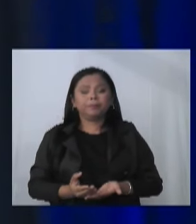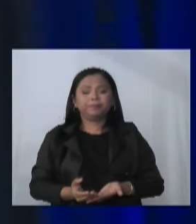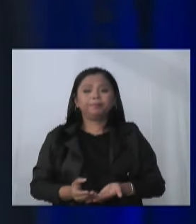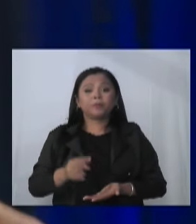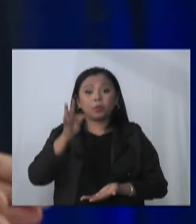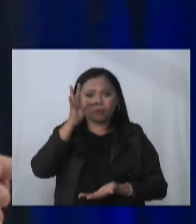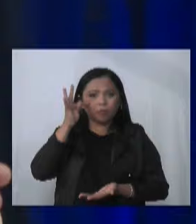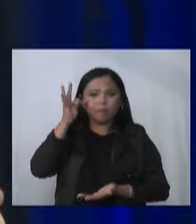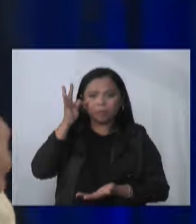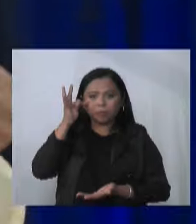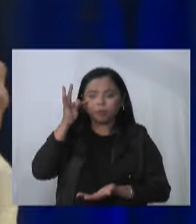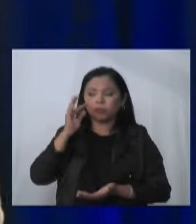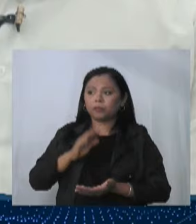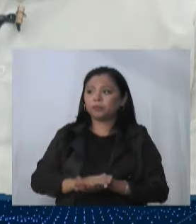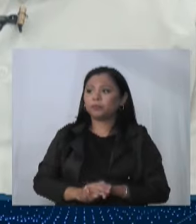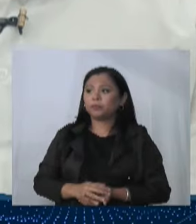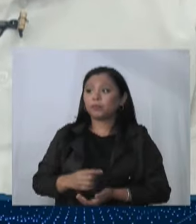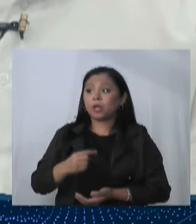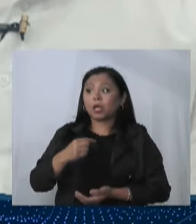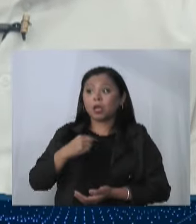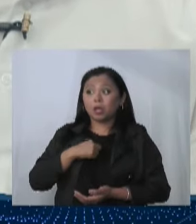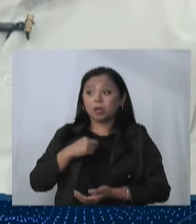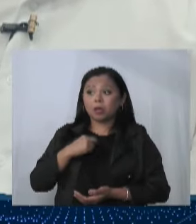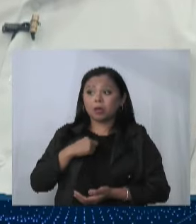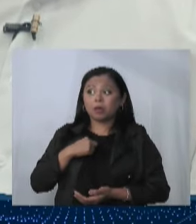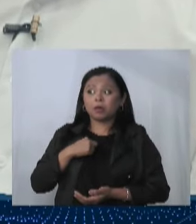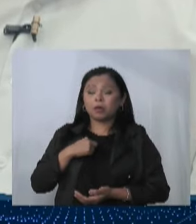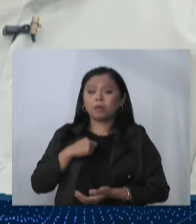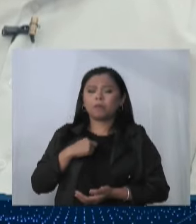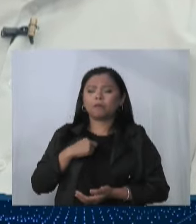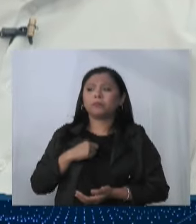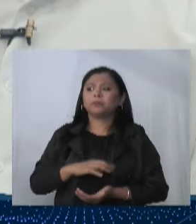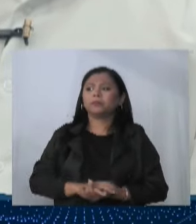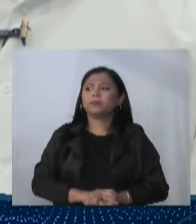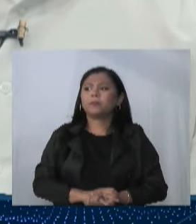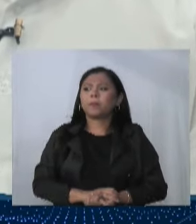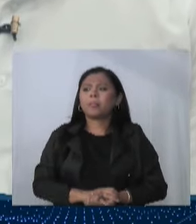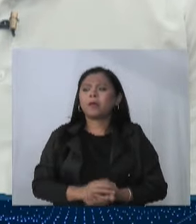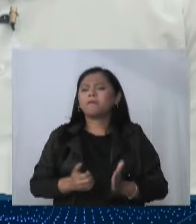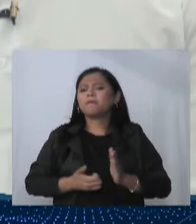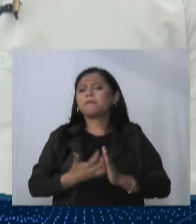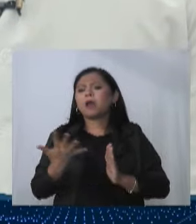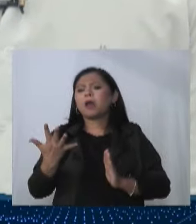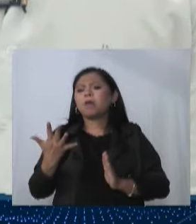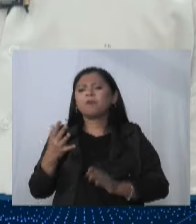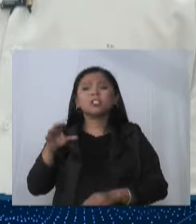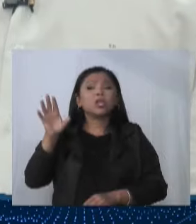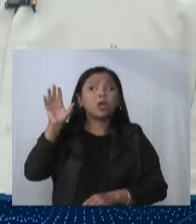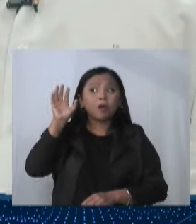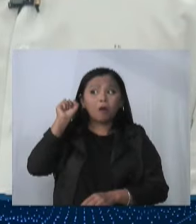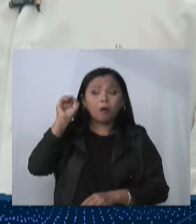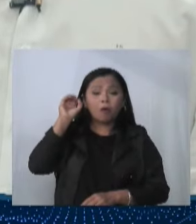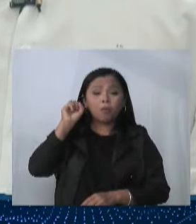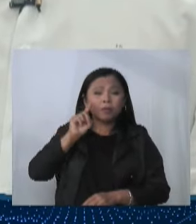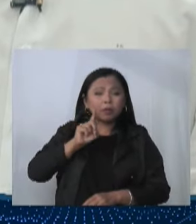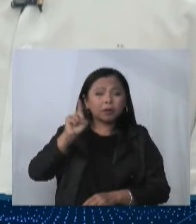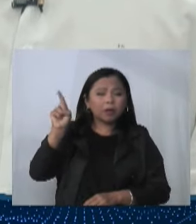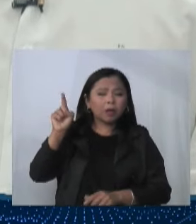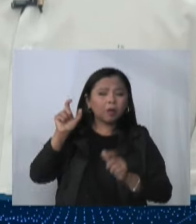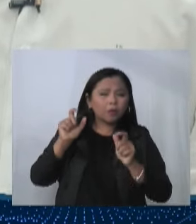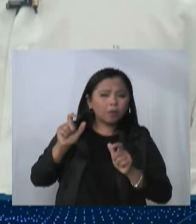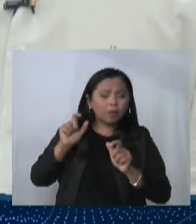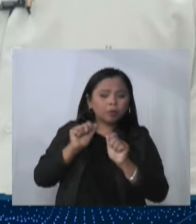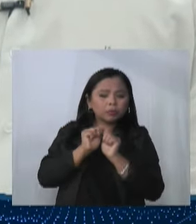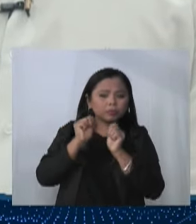30 segundos. Eu ouvi várias vezes Vossa Excelência lá na